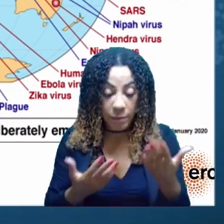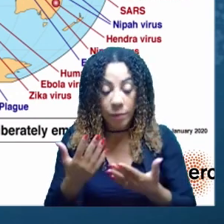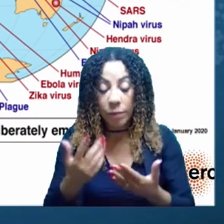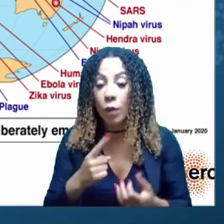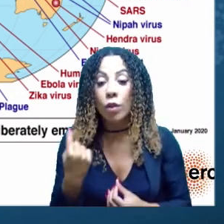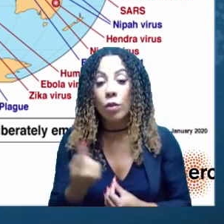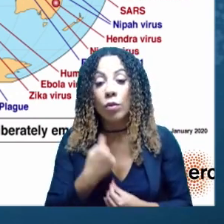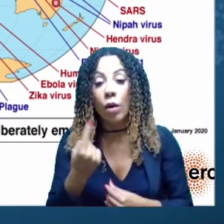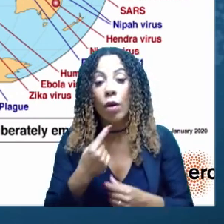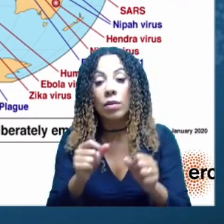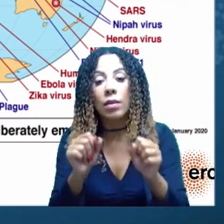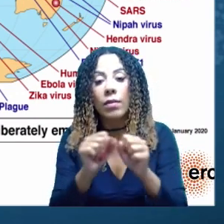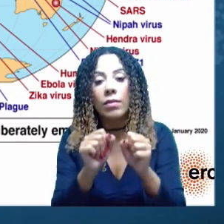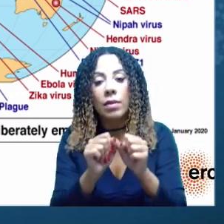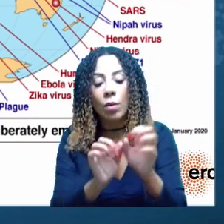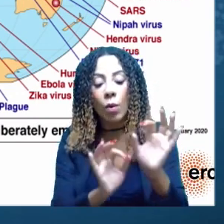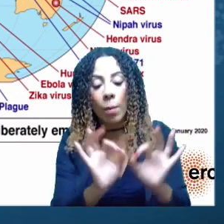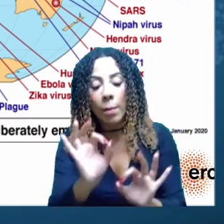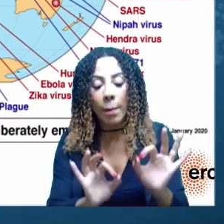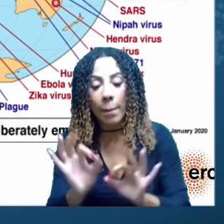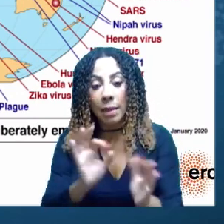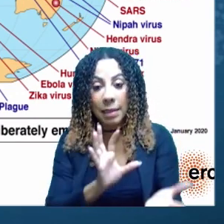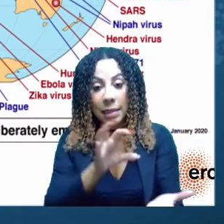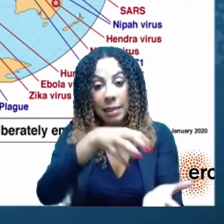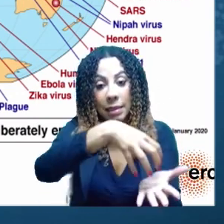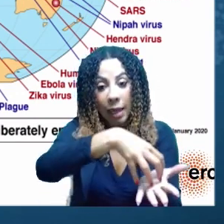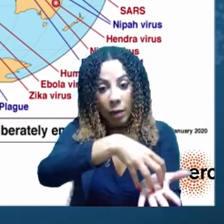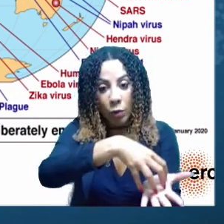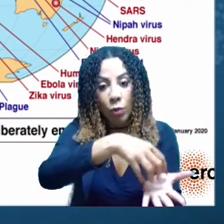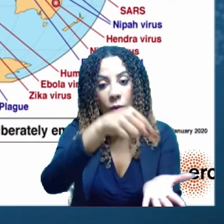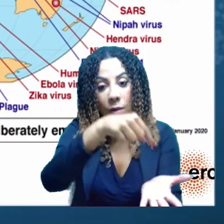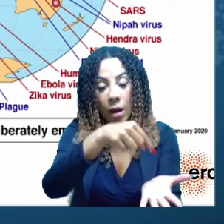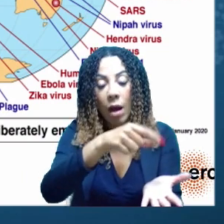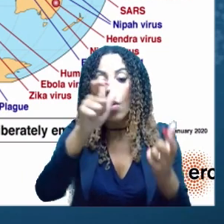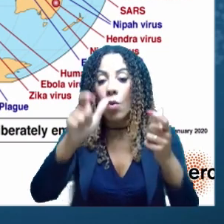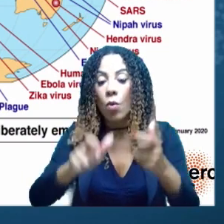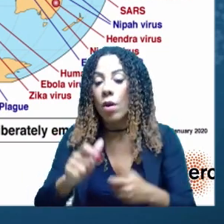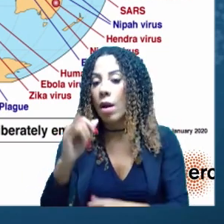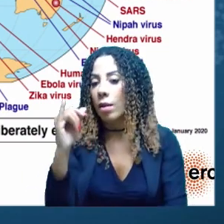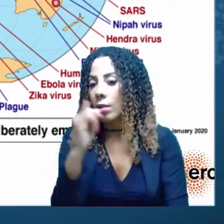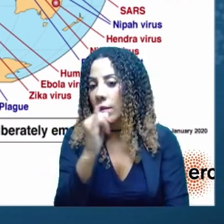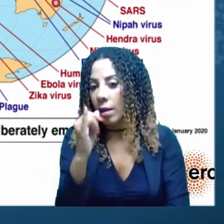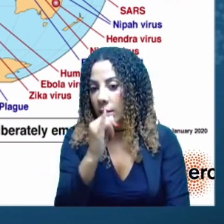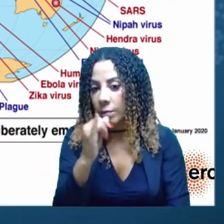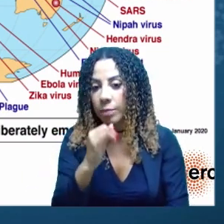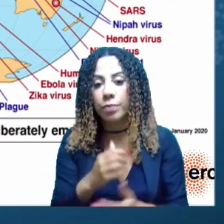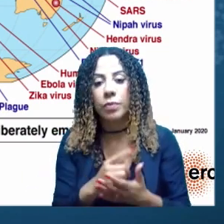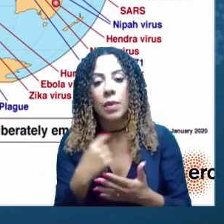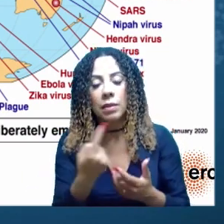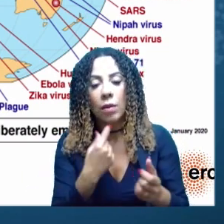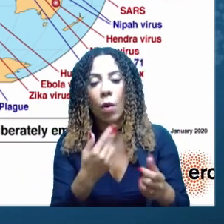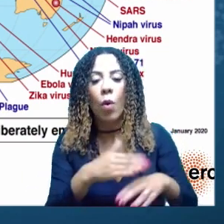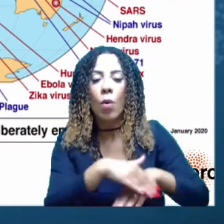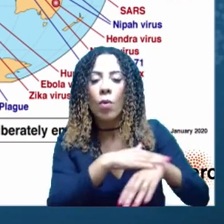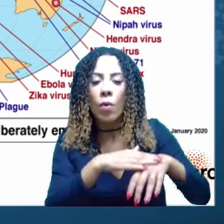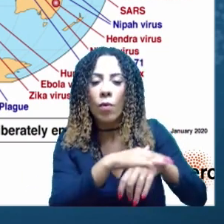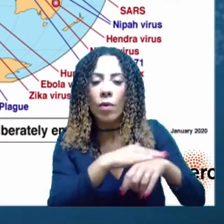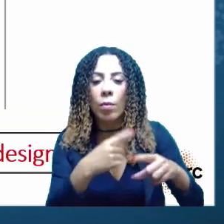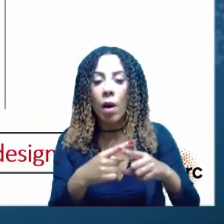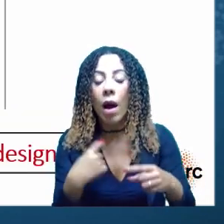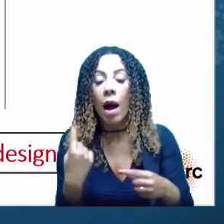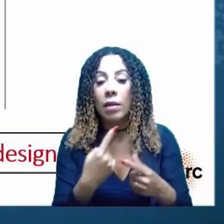estabelecemos um centro de preparação para pandemias na Itália. E conversando com meus colegas, o que nós fazemos? Tantas atividades, iniciativas, o